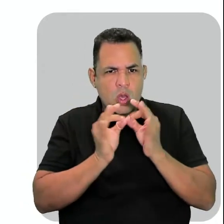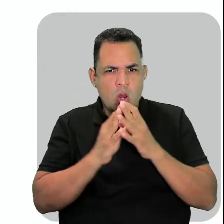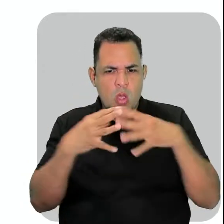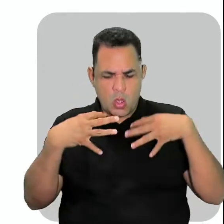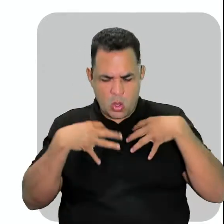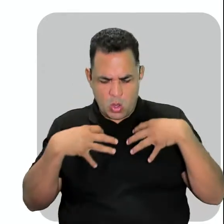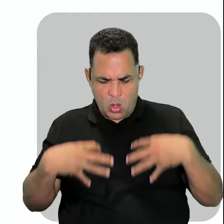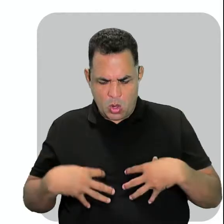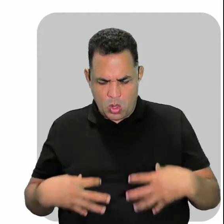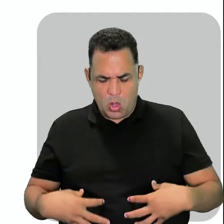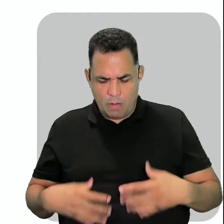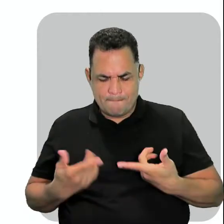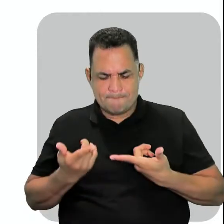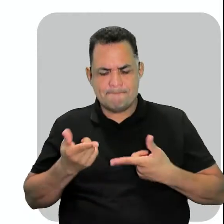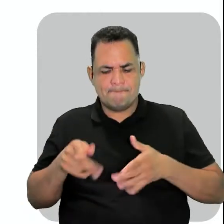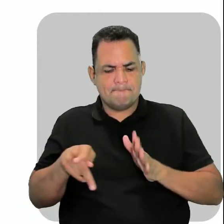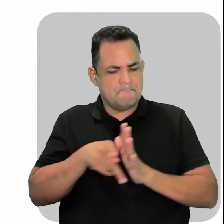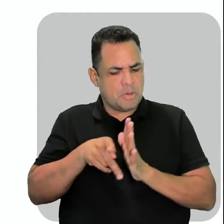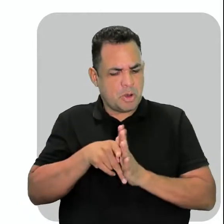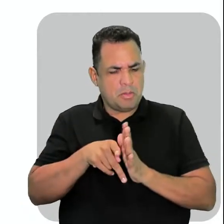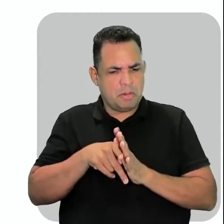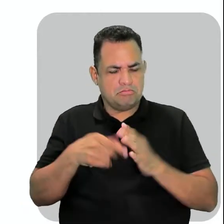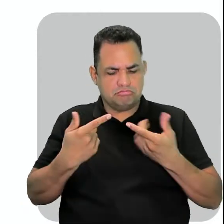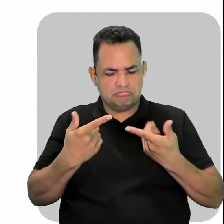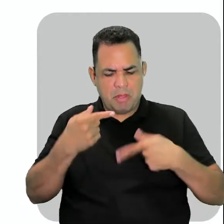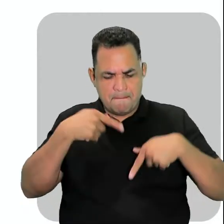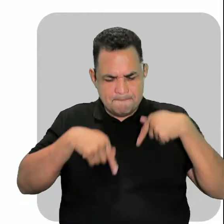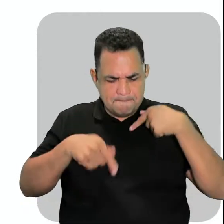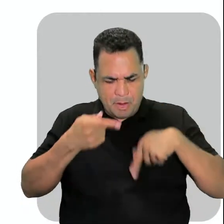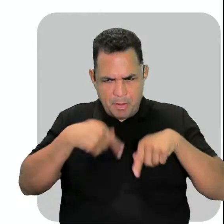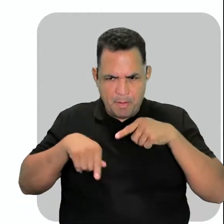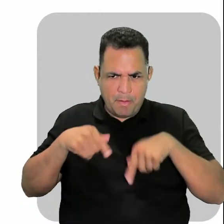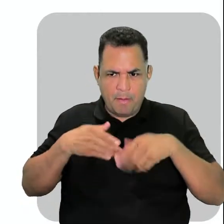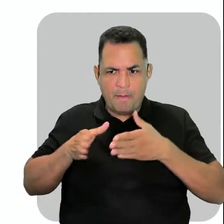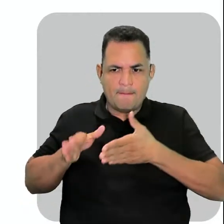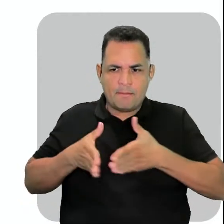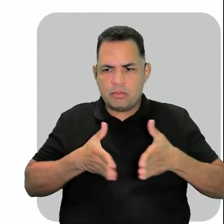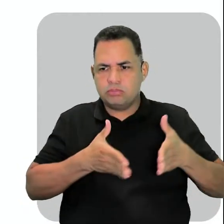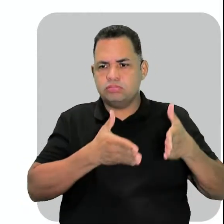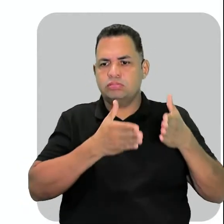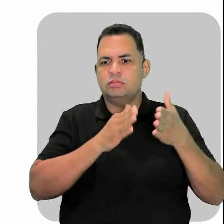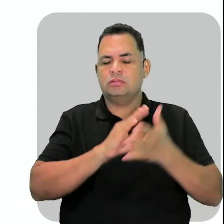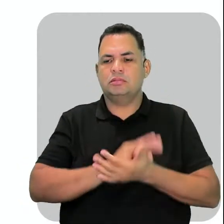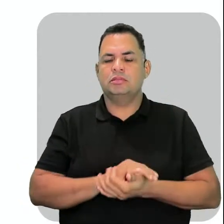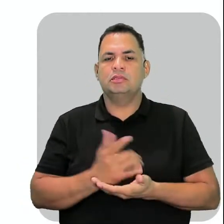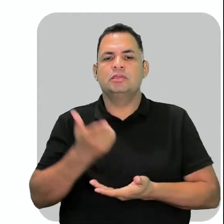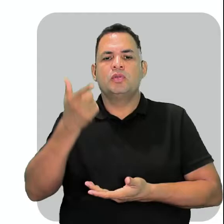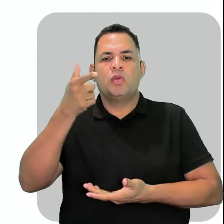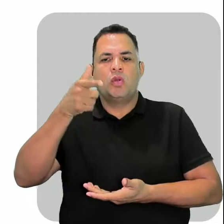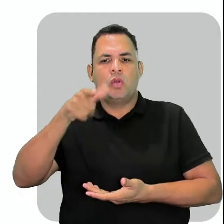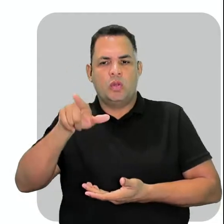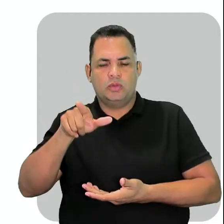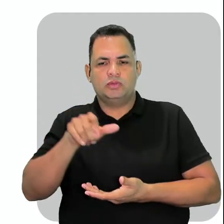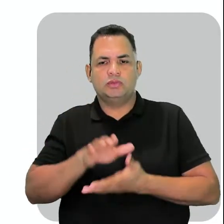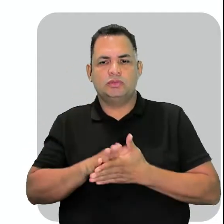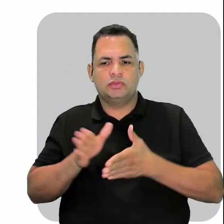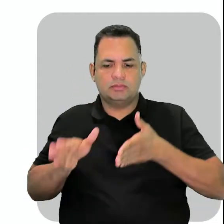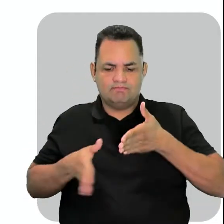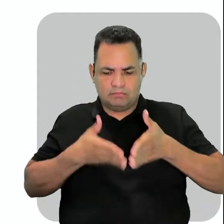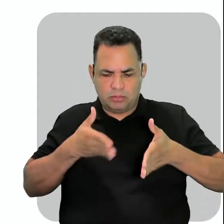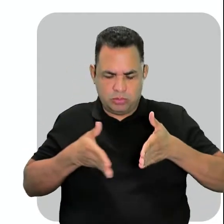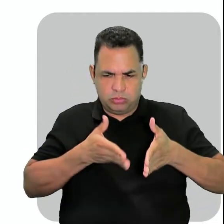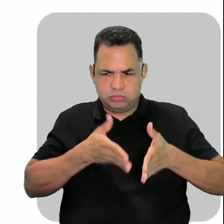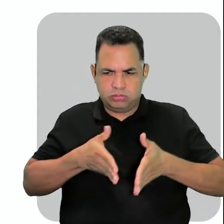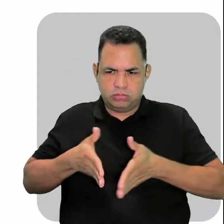humano. Então, esses, nosso organismo, através de reações bioquímicas, conseguem